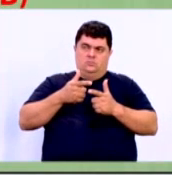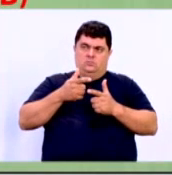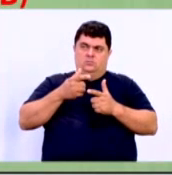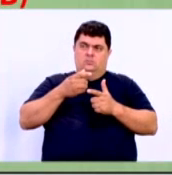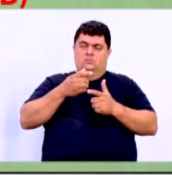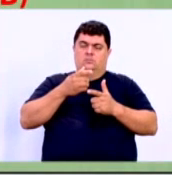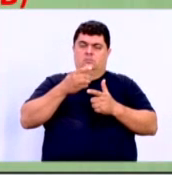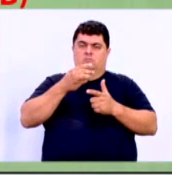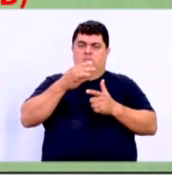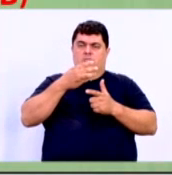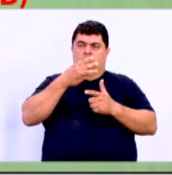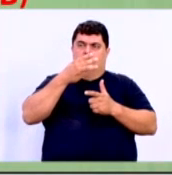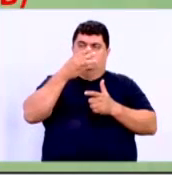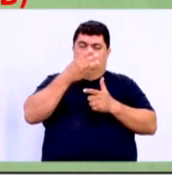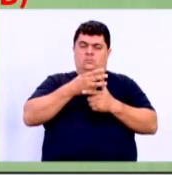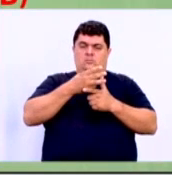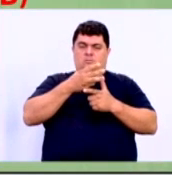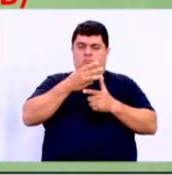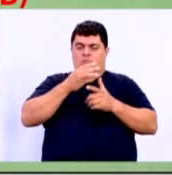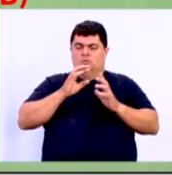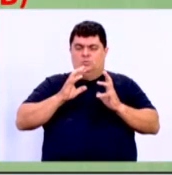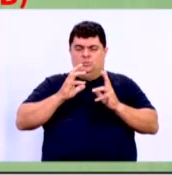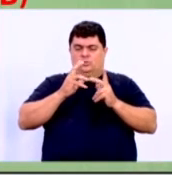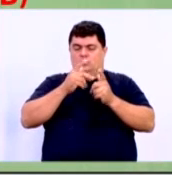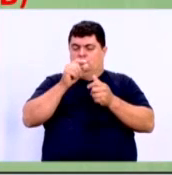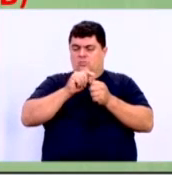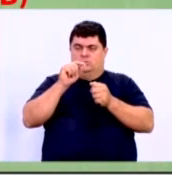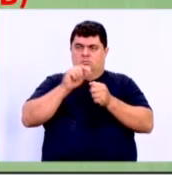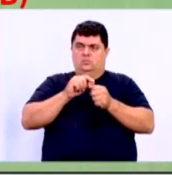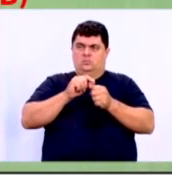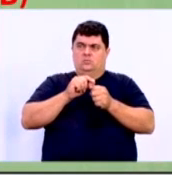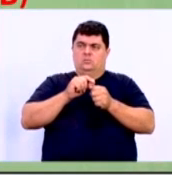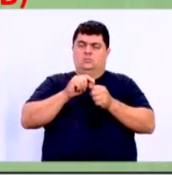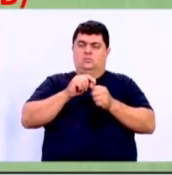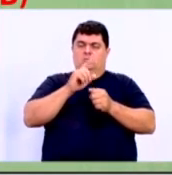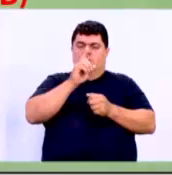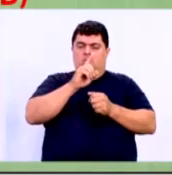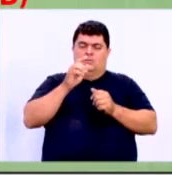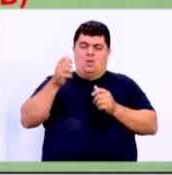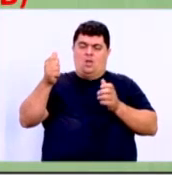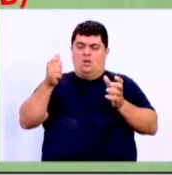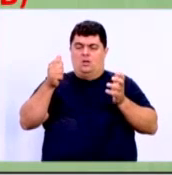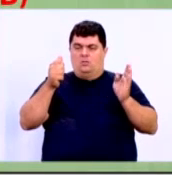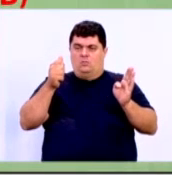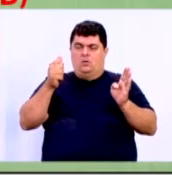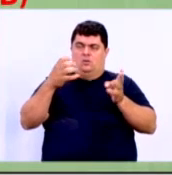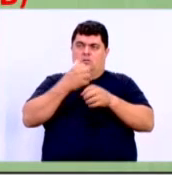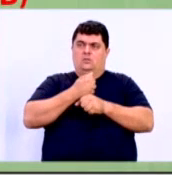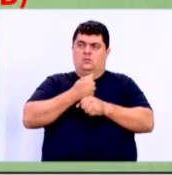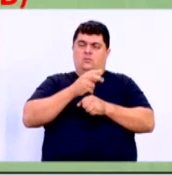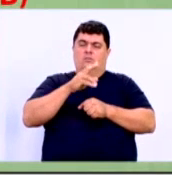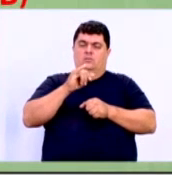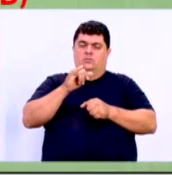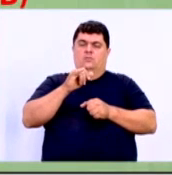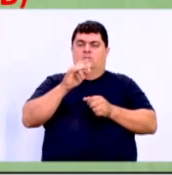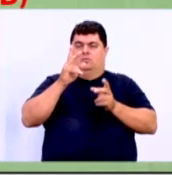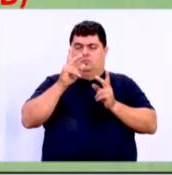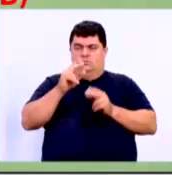da energia elétrica, dividir por tudo que eu produzi, somando A e B, e dividir, vai